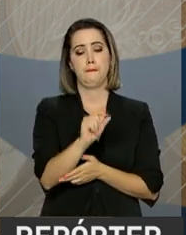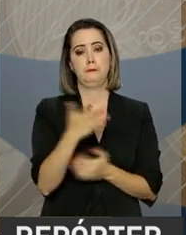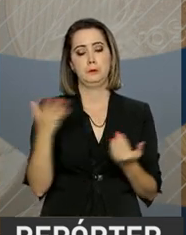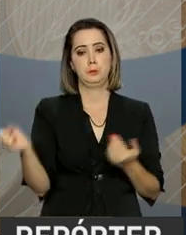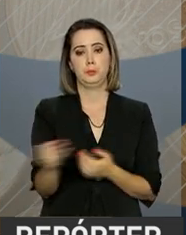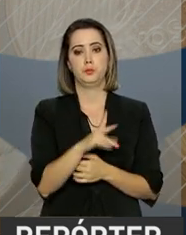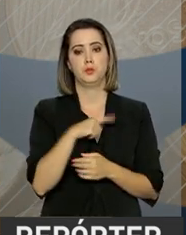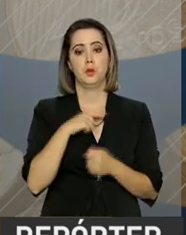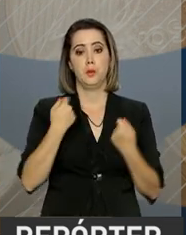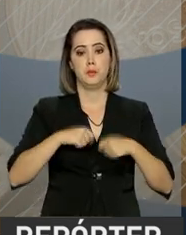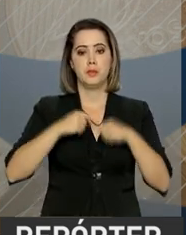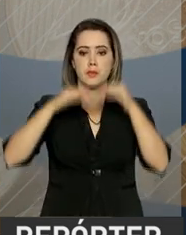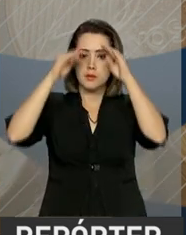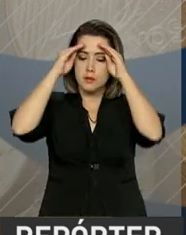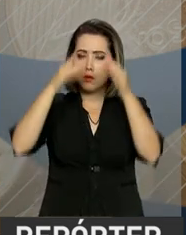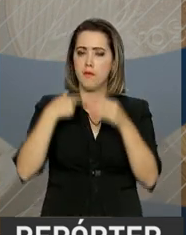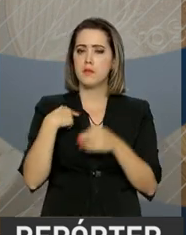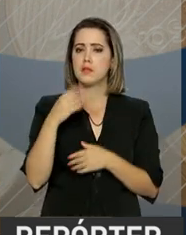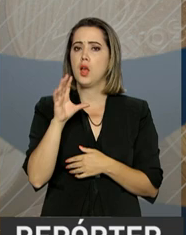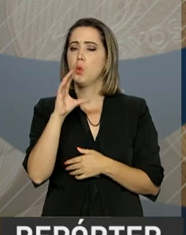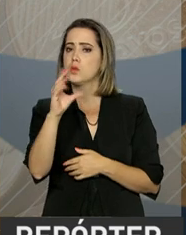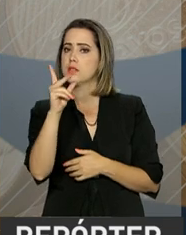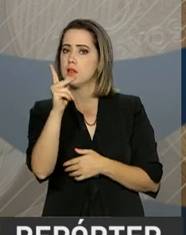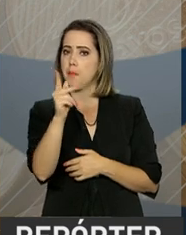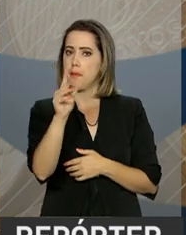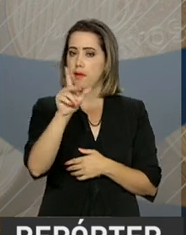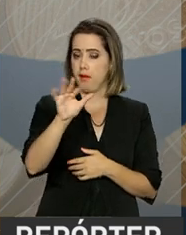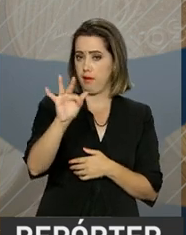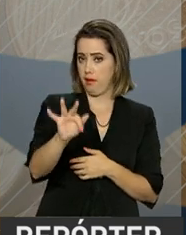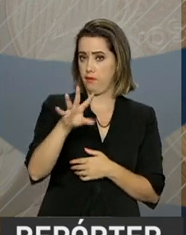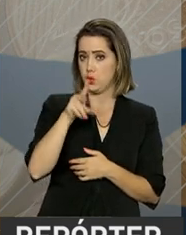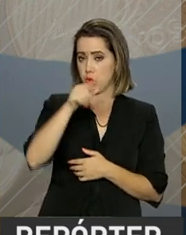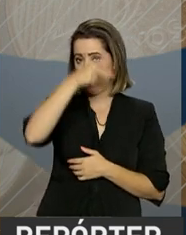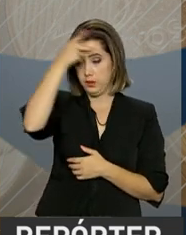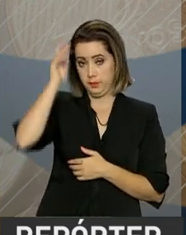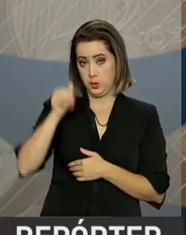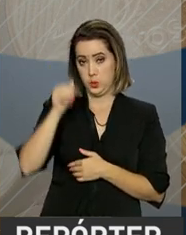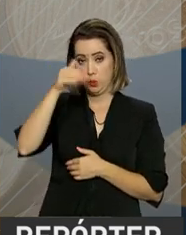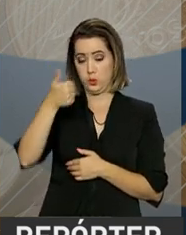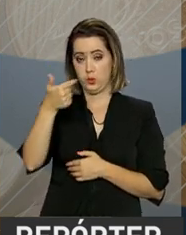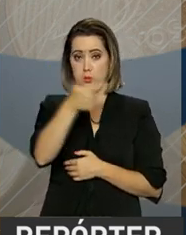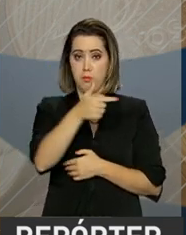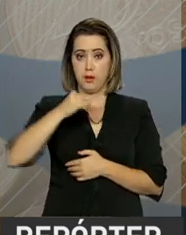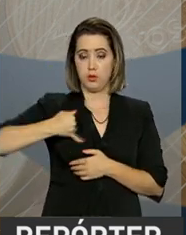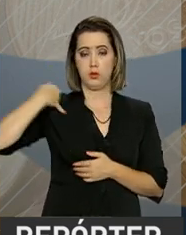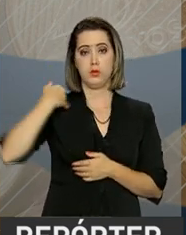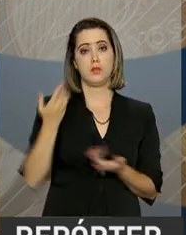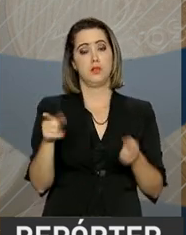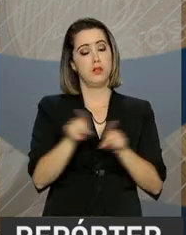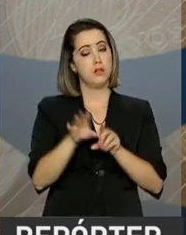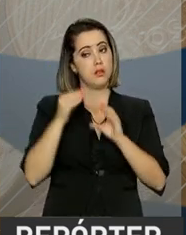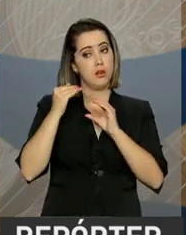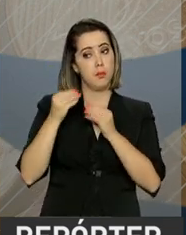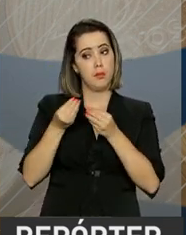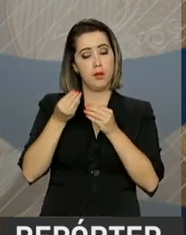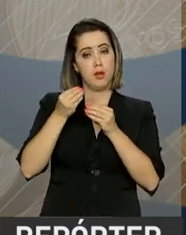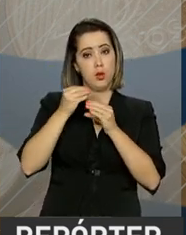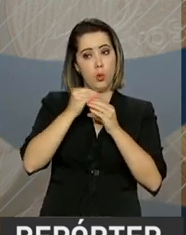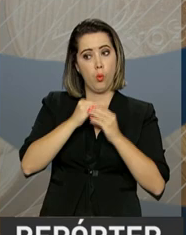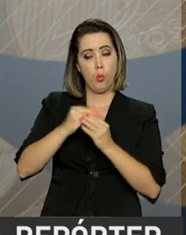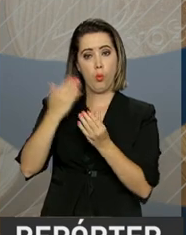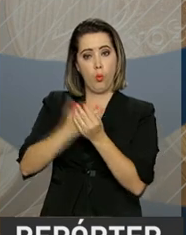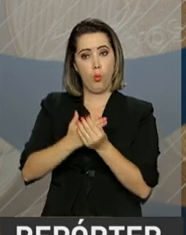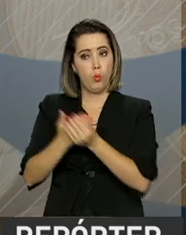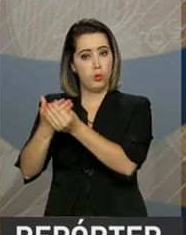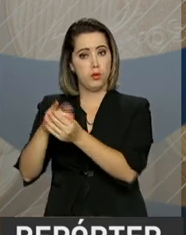ano estão a obrigatoriedade de informar o CPF de dependentes com 12 anos de idade e o envio da declaração